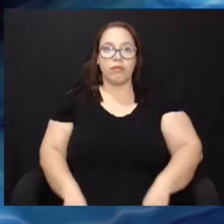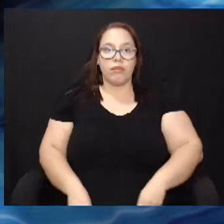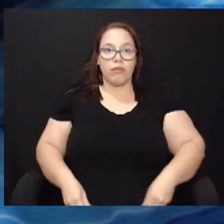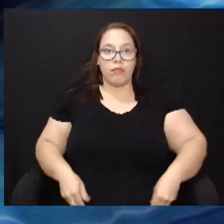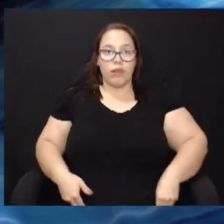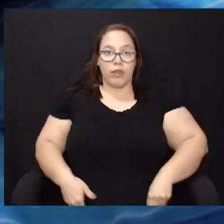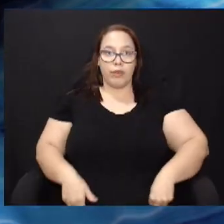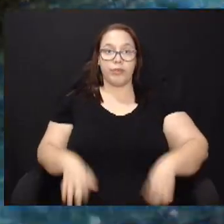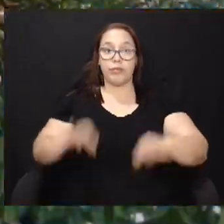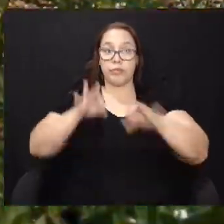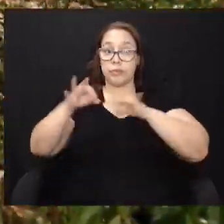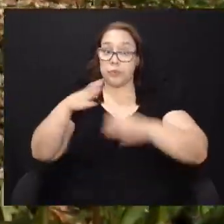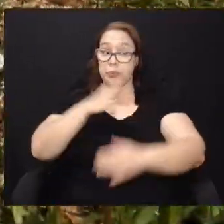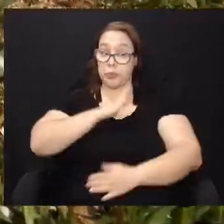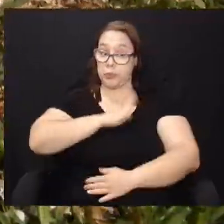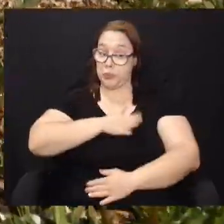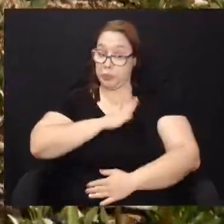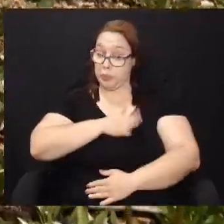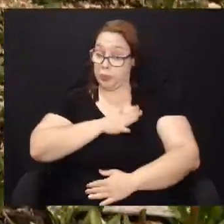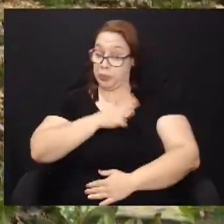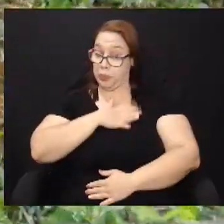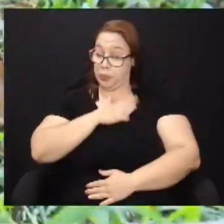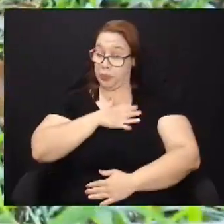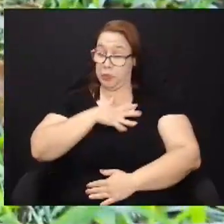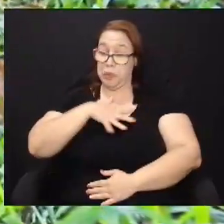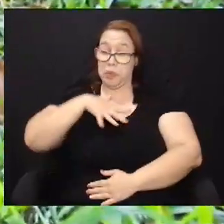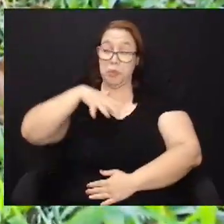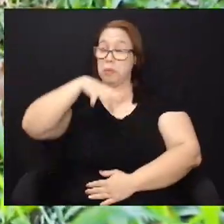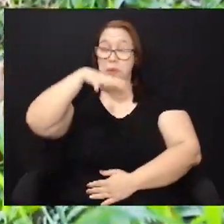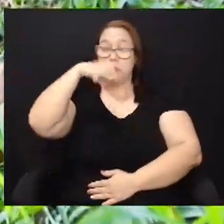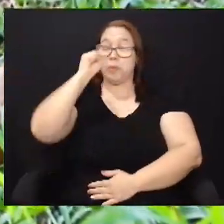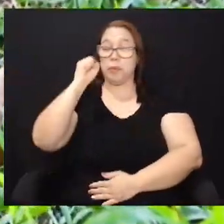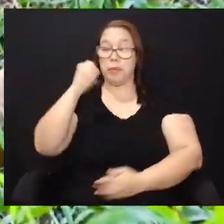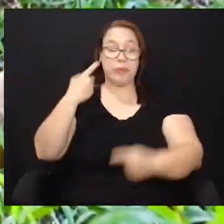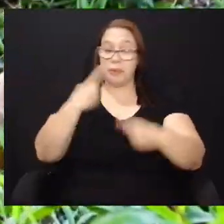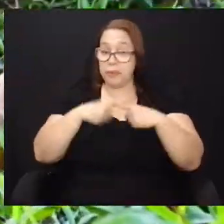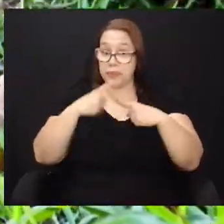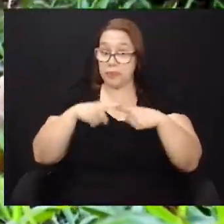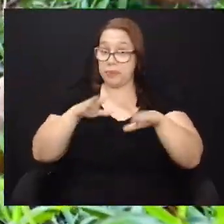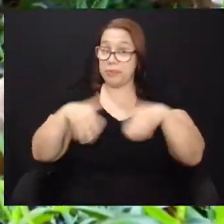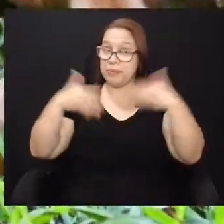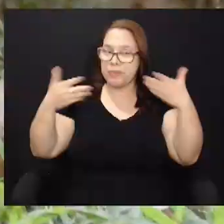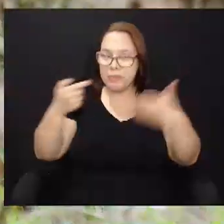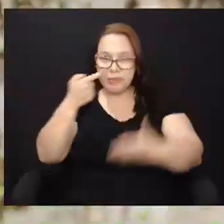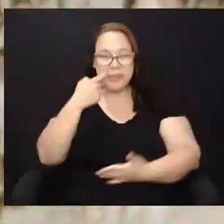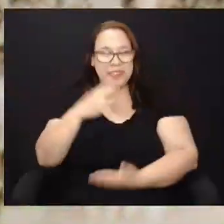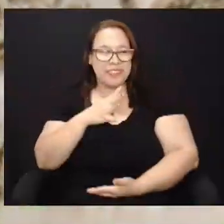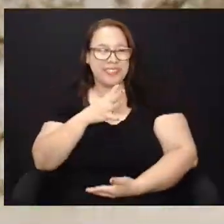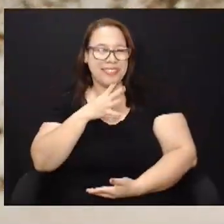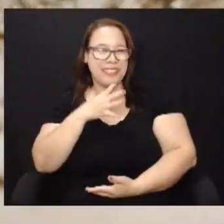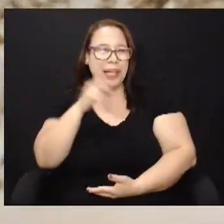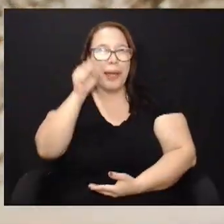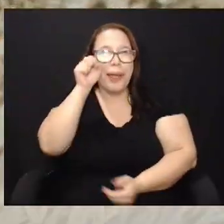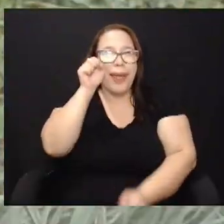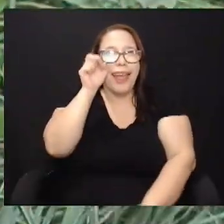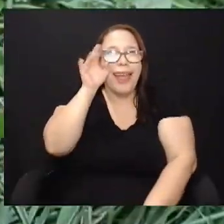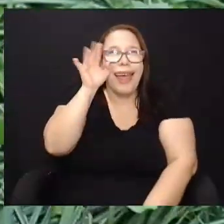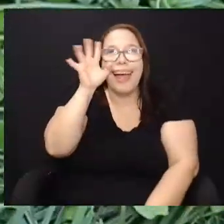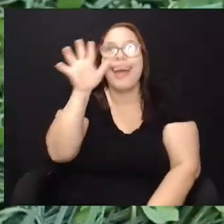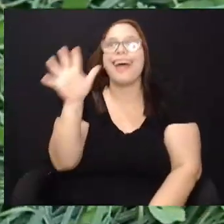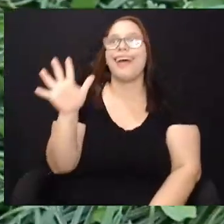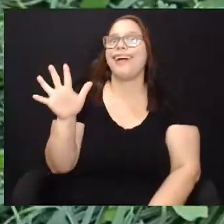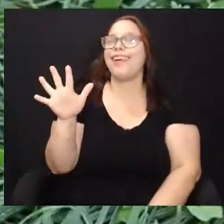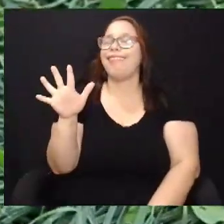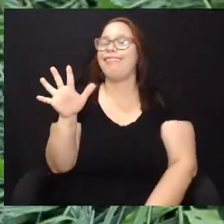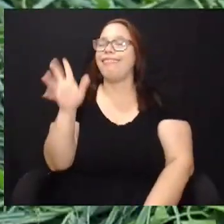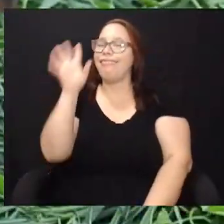Prepare o seu coração, respire fundo, porque a seguir você vai conhecer olhinhos brilhantes que sonham